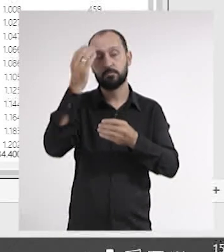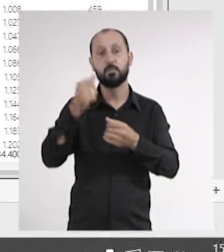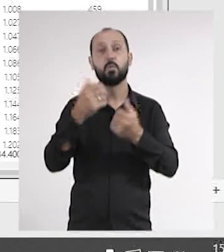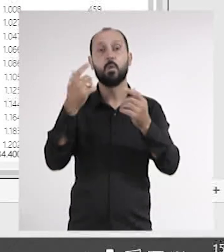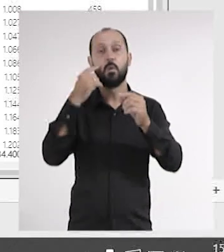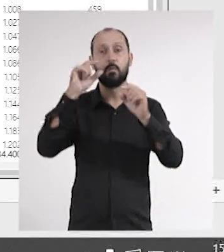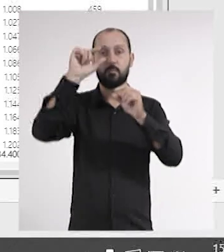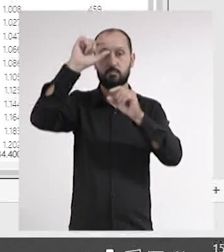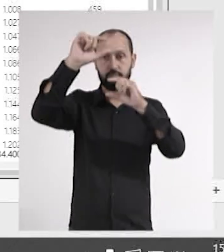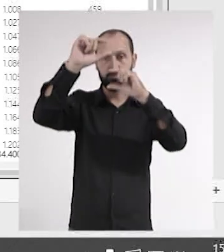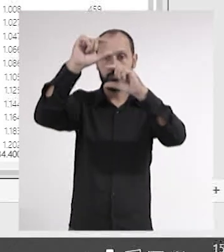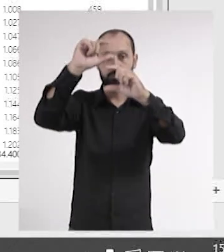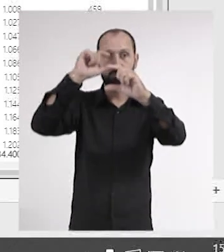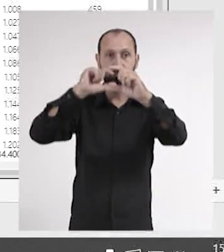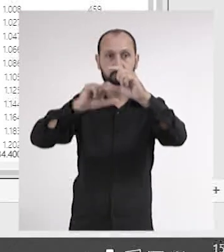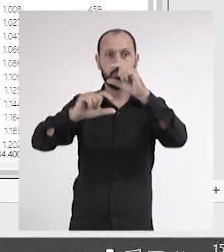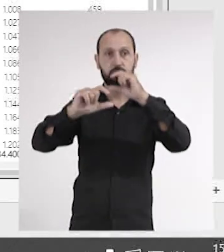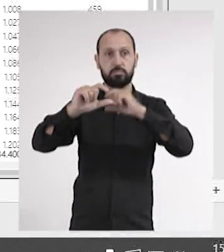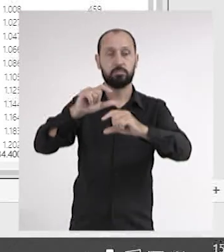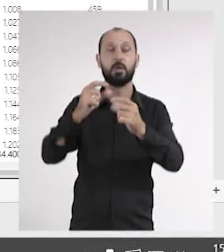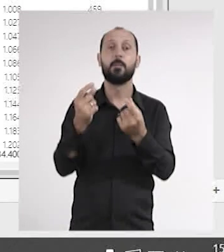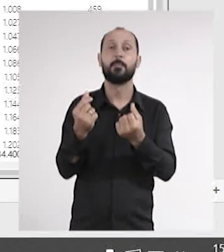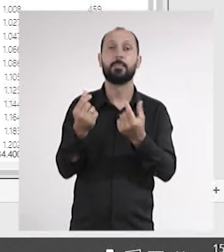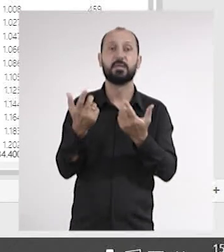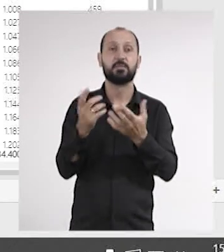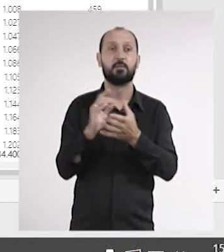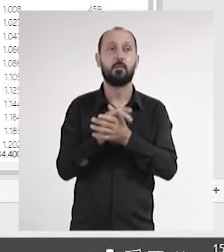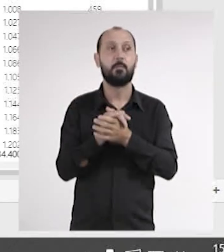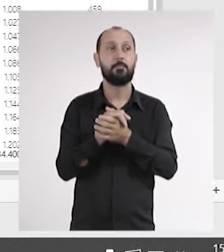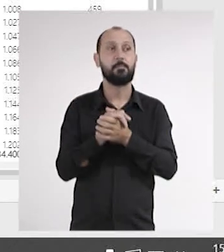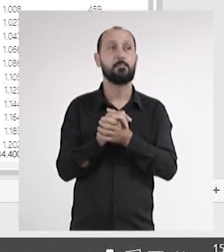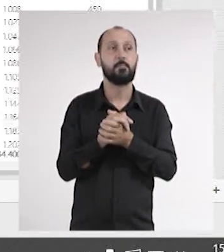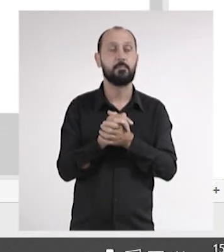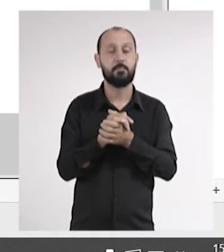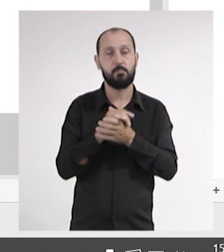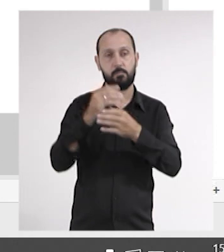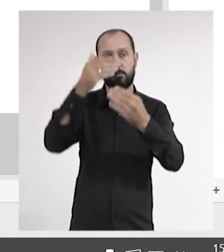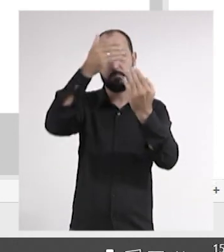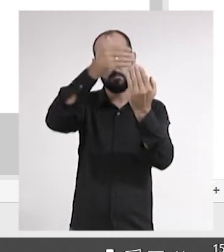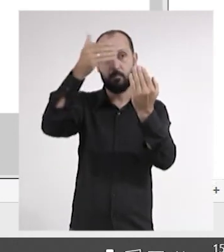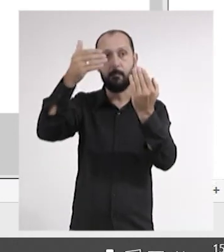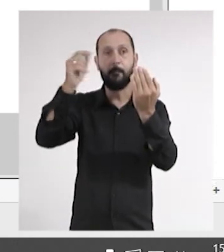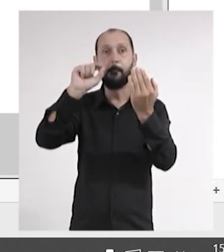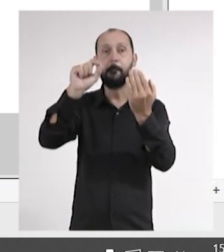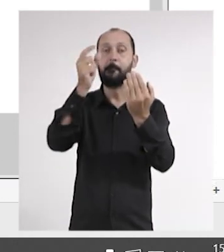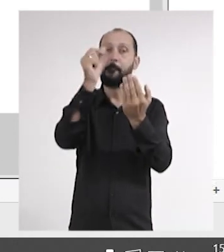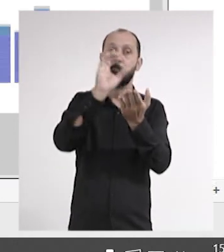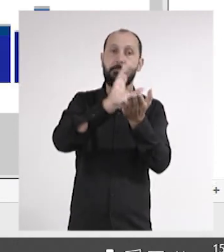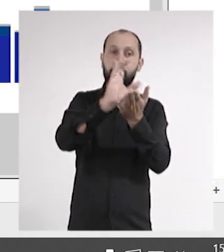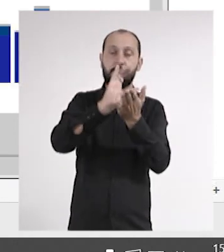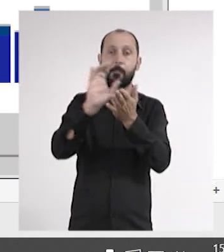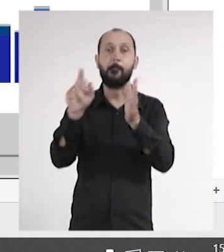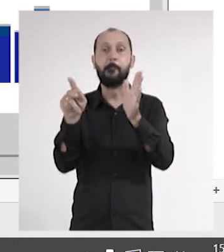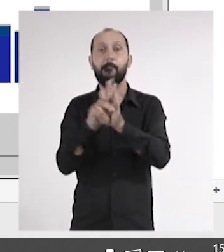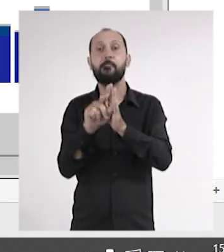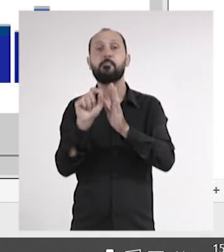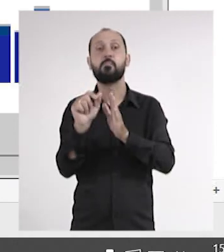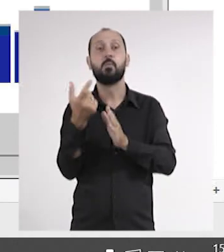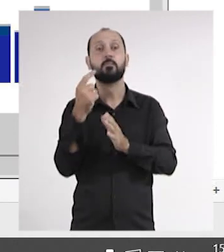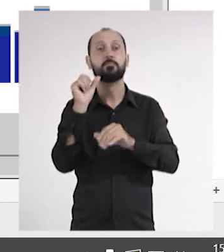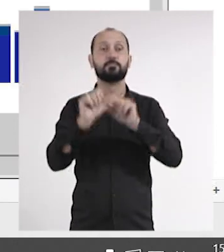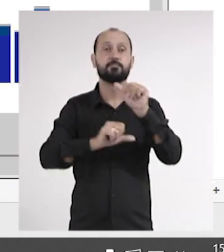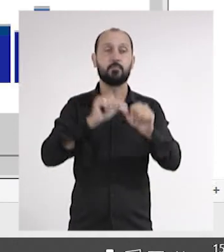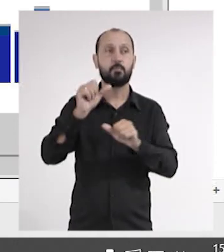tráfego em cada uma das praças de pedágio, na aba de CAPEX, que são os investimentos propriamente ditos, né, aqueles que mudam